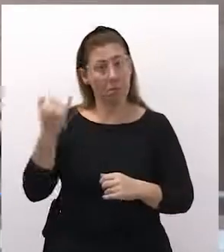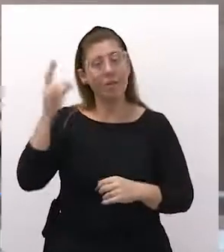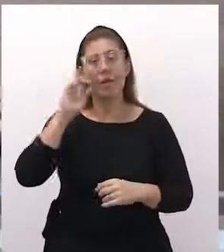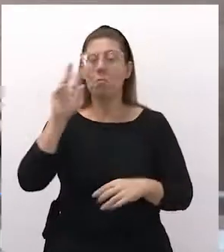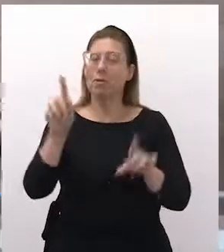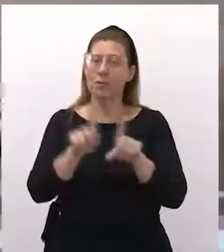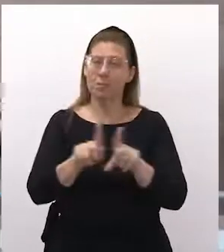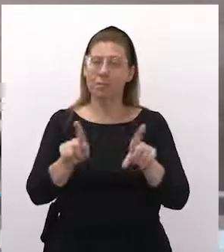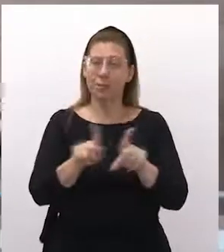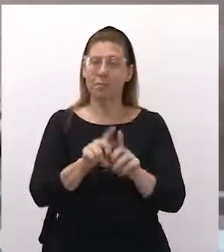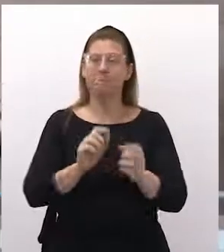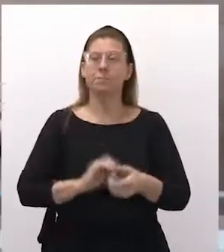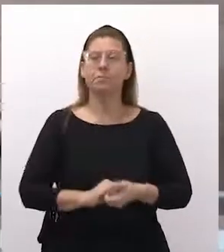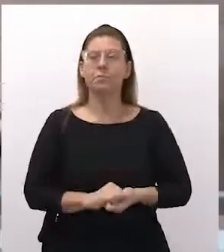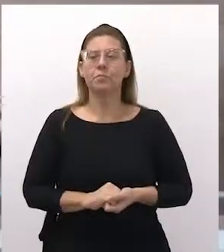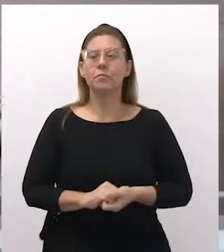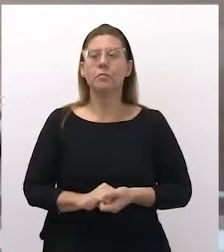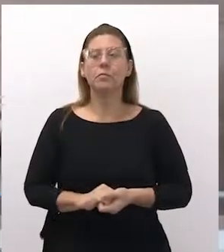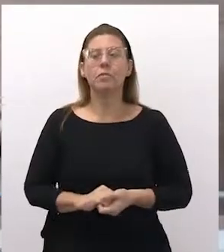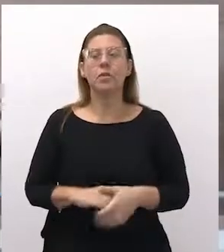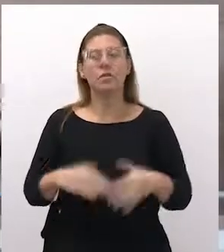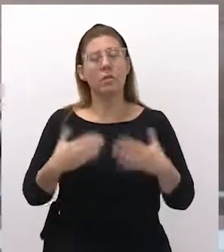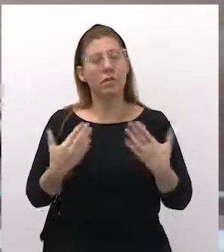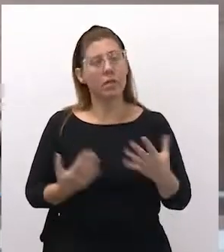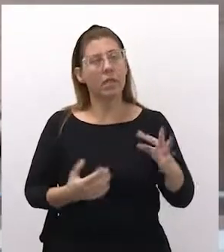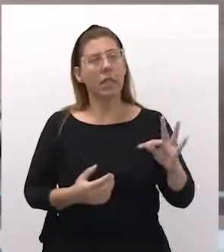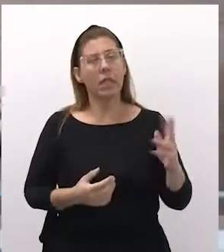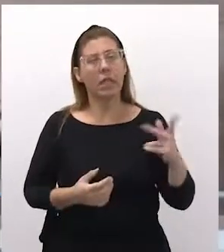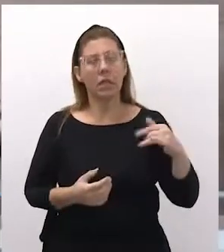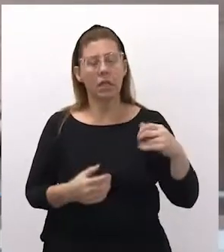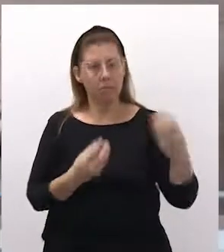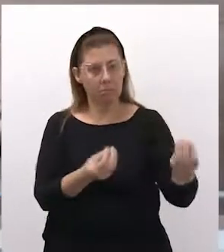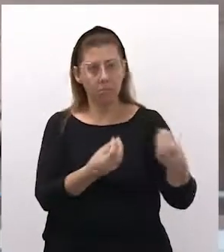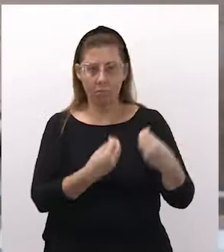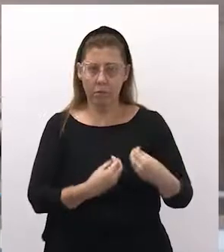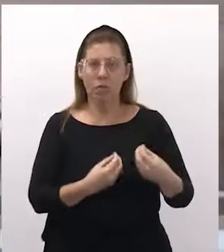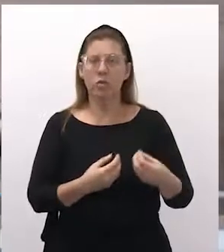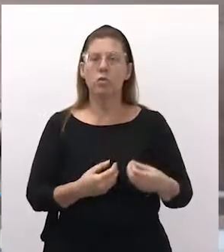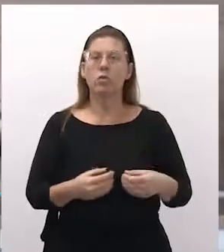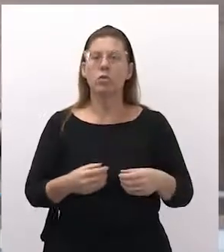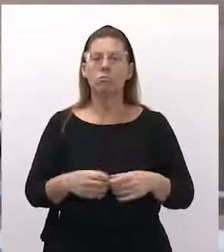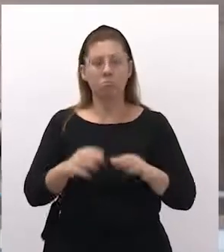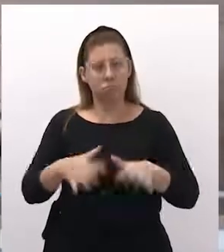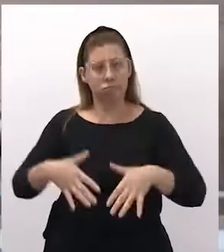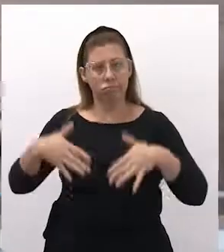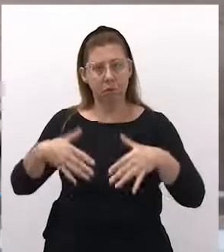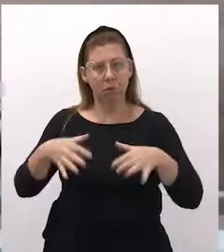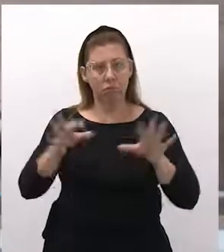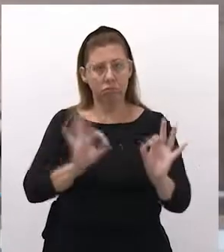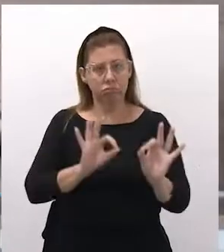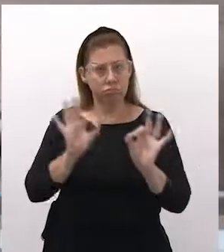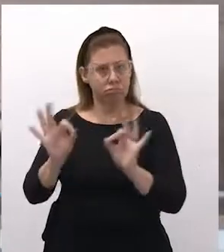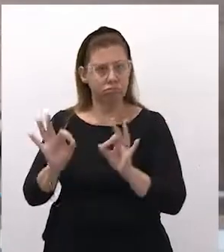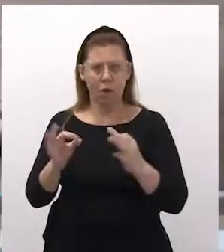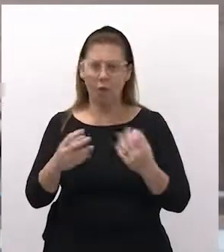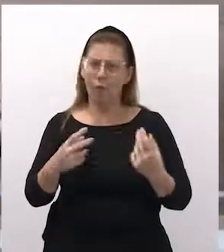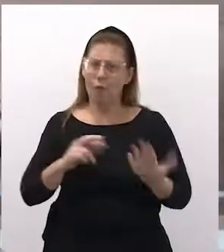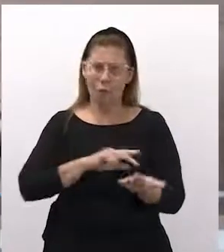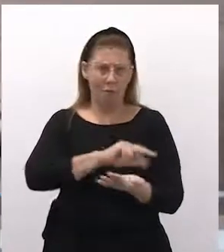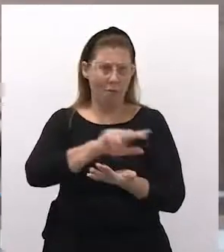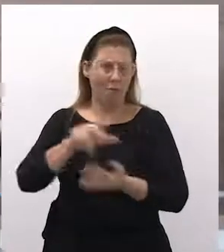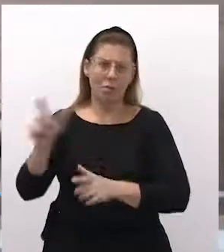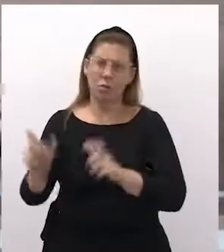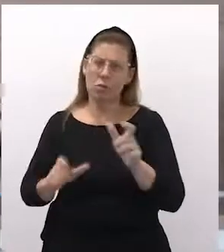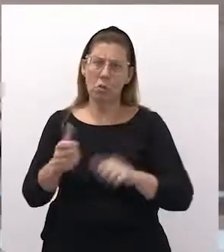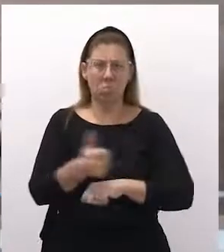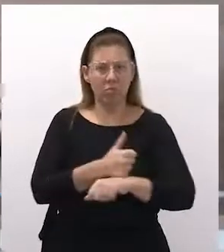lembrar. Bom, pelo que a Tânia me passou, o público, né, que nos assiste é super plural. Eu sei que tem aí